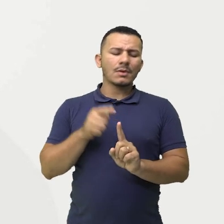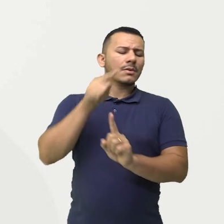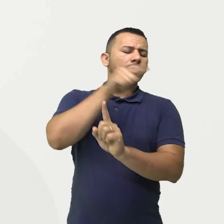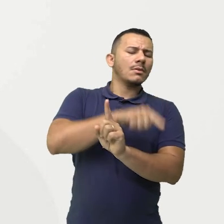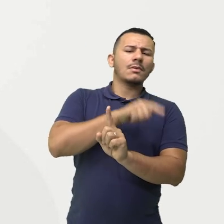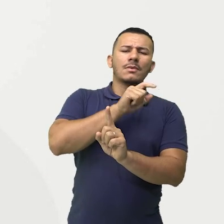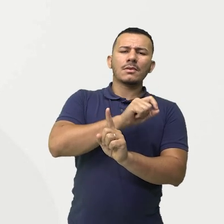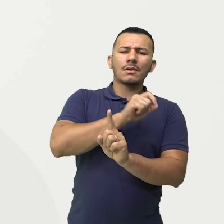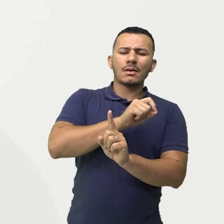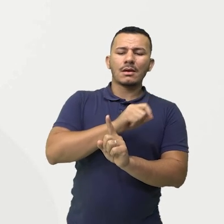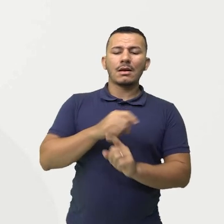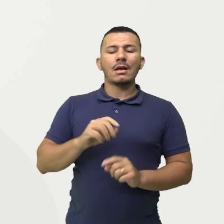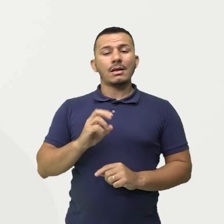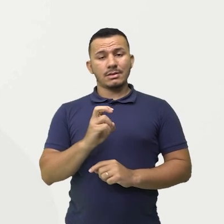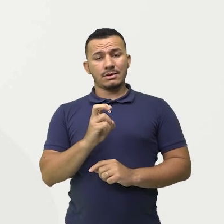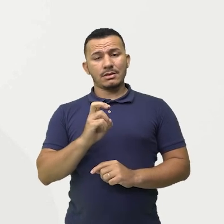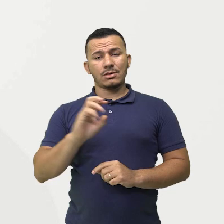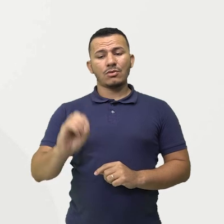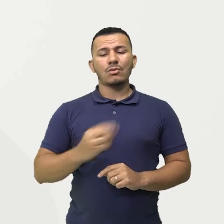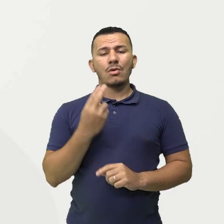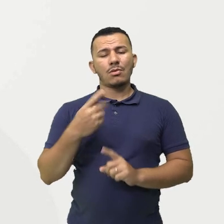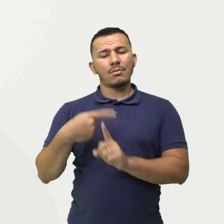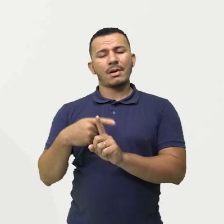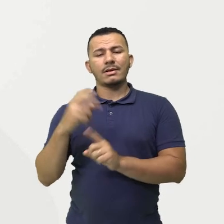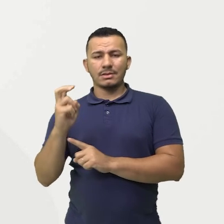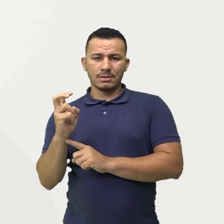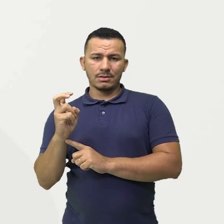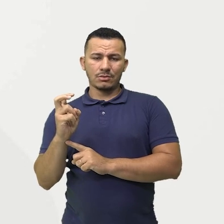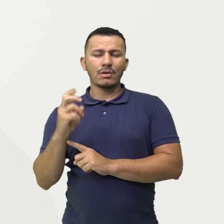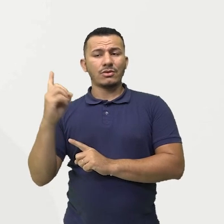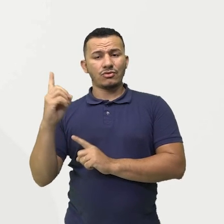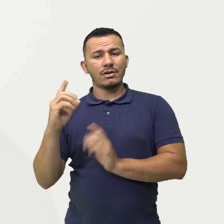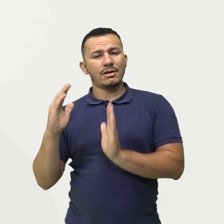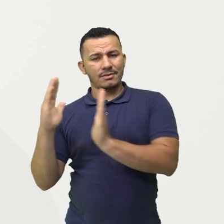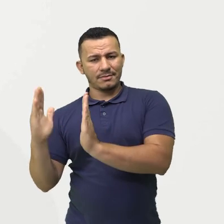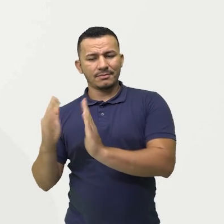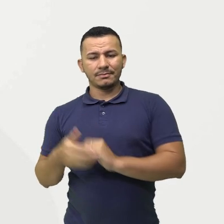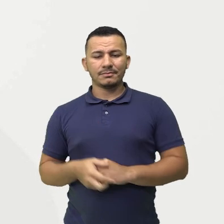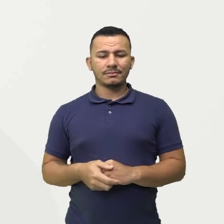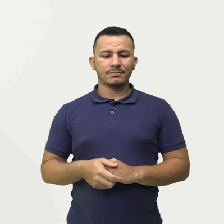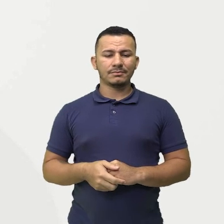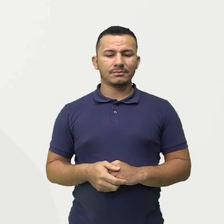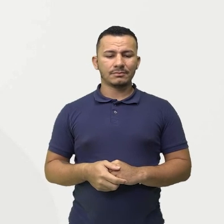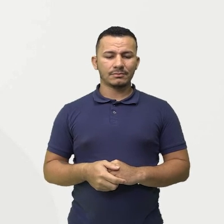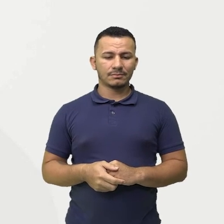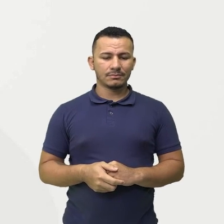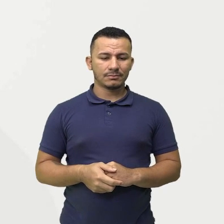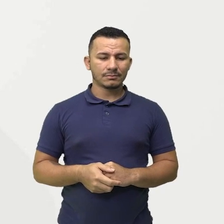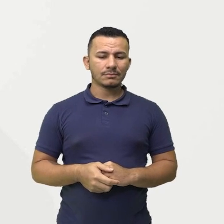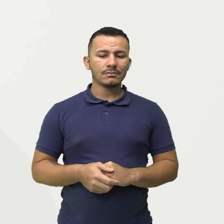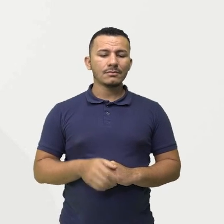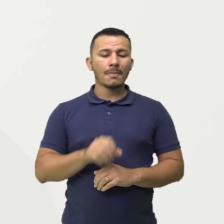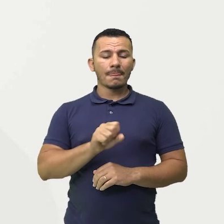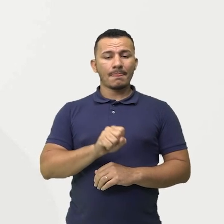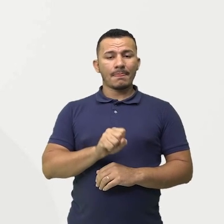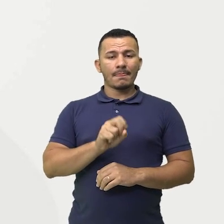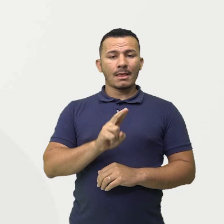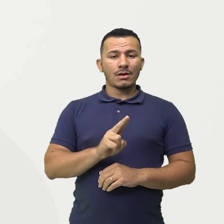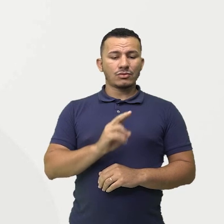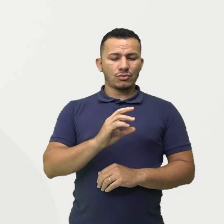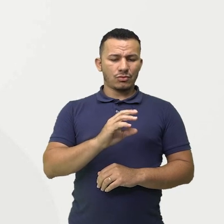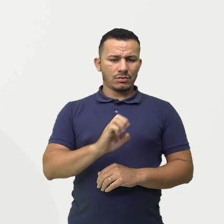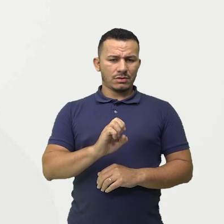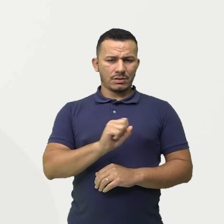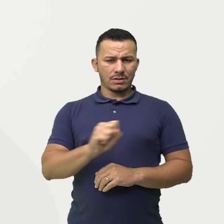mais 5. Você pode colocar uma coisa ou outra. Sucessor de